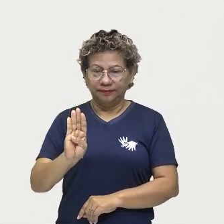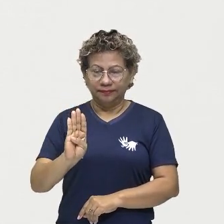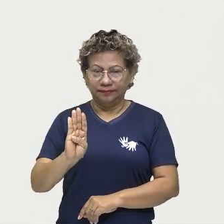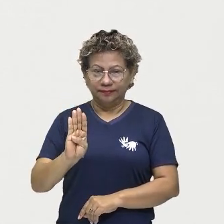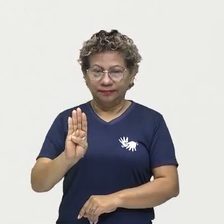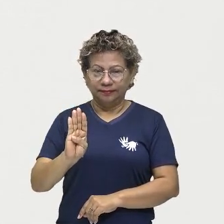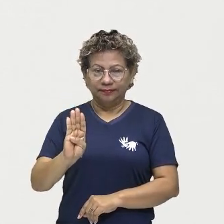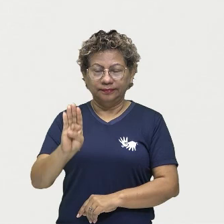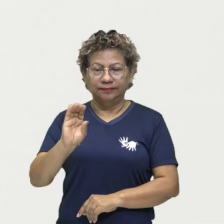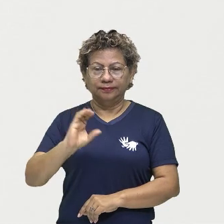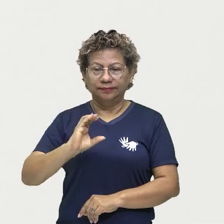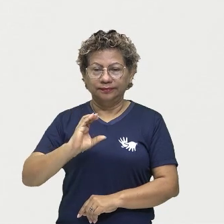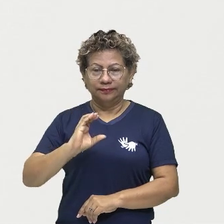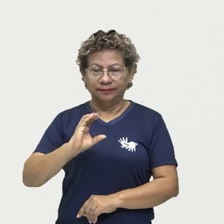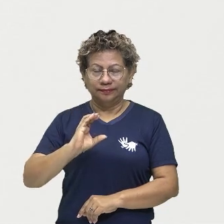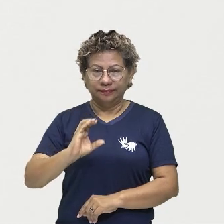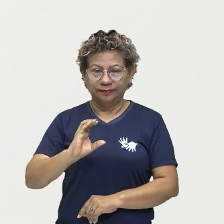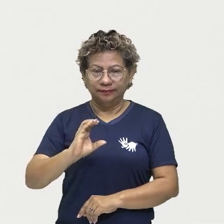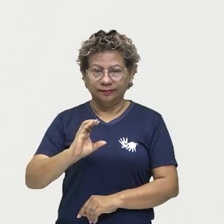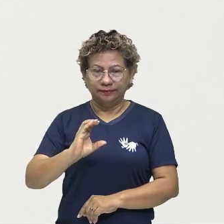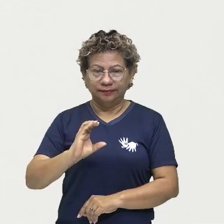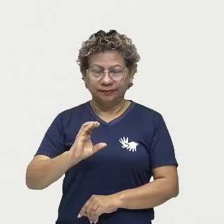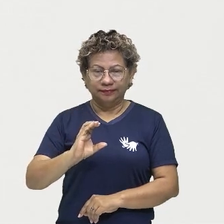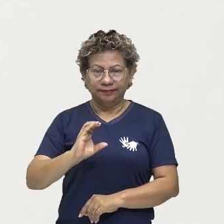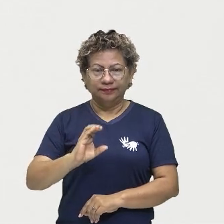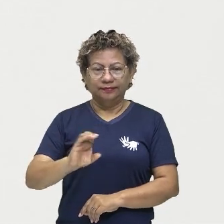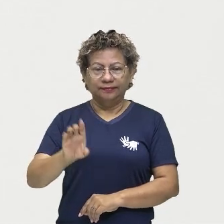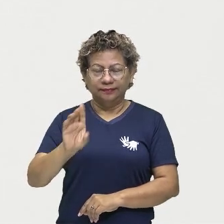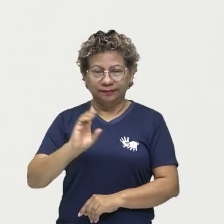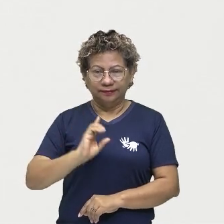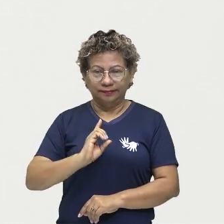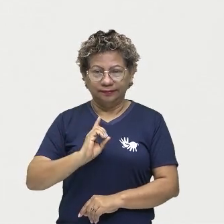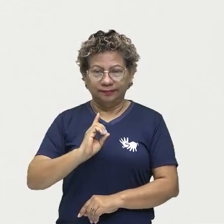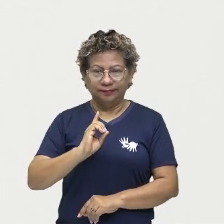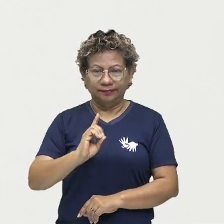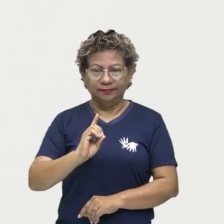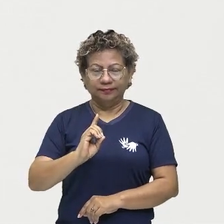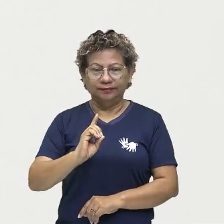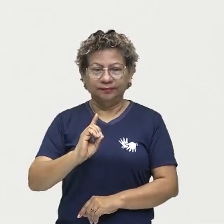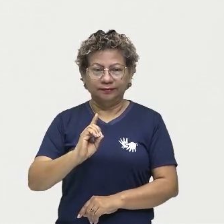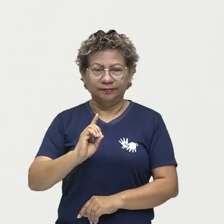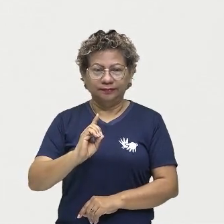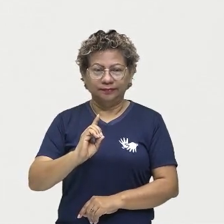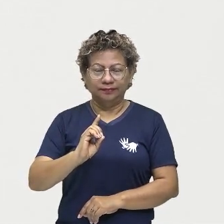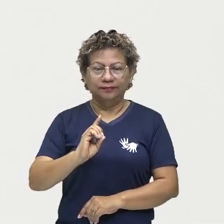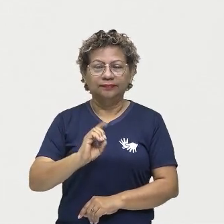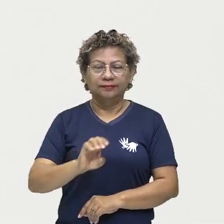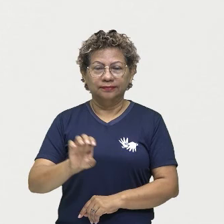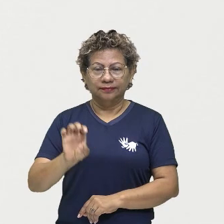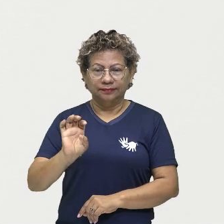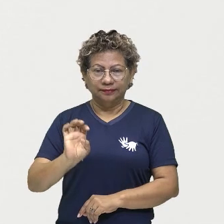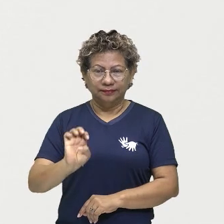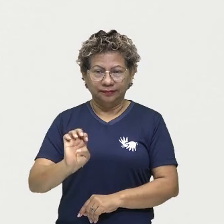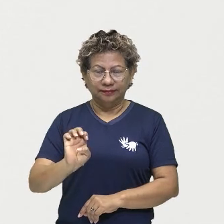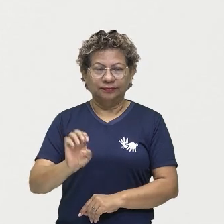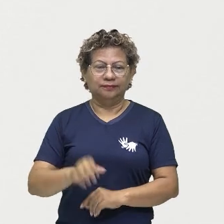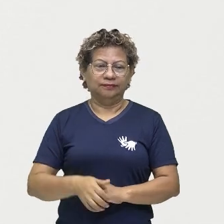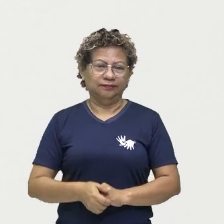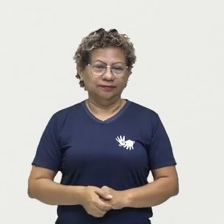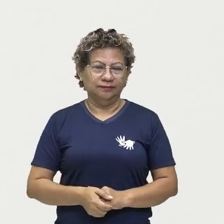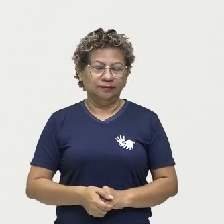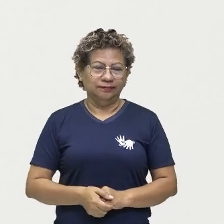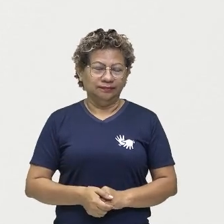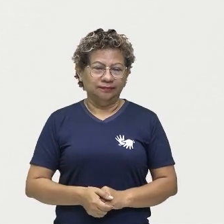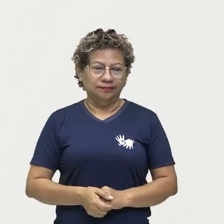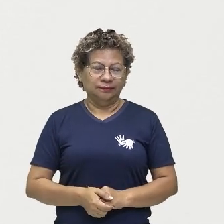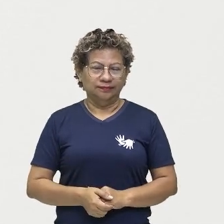mediatriz, letra C, bissetriz, letra D, altura, letra